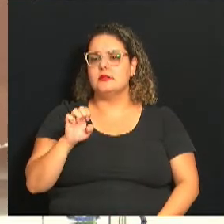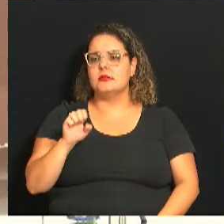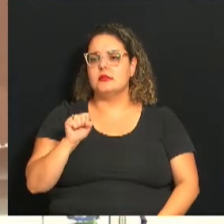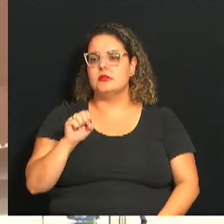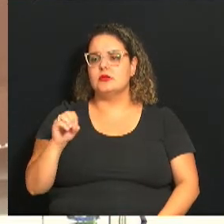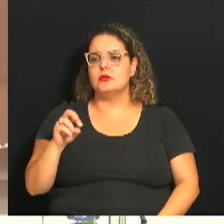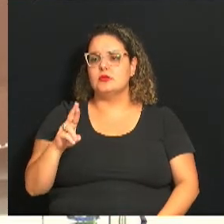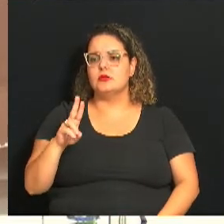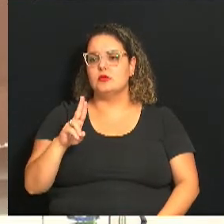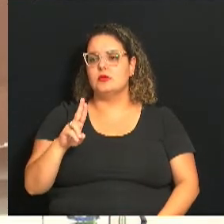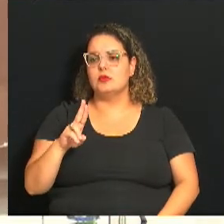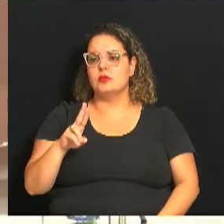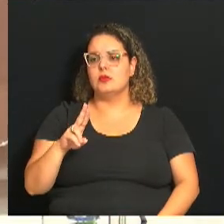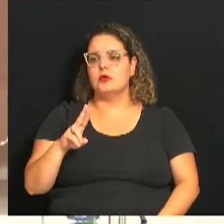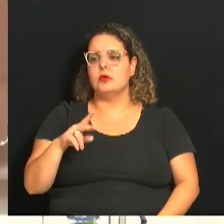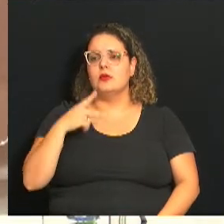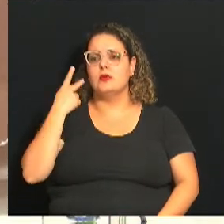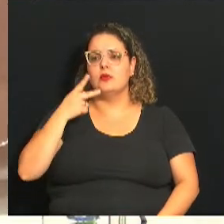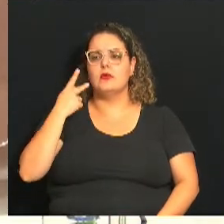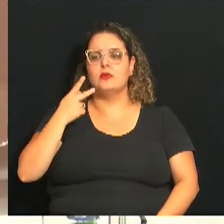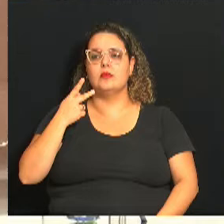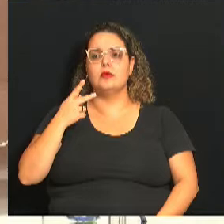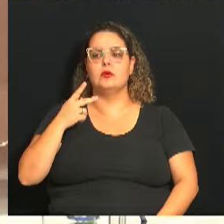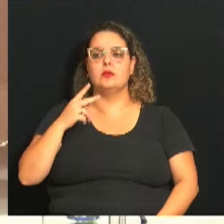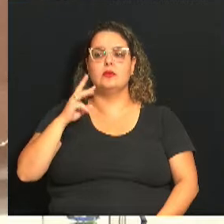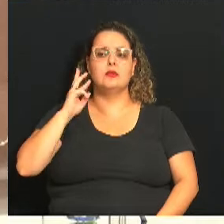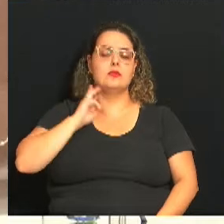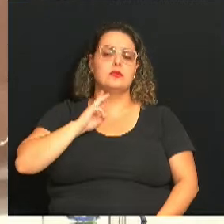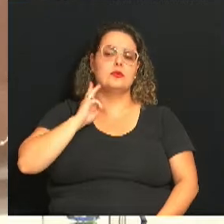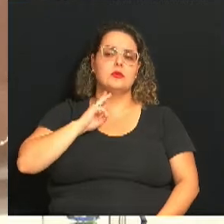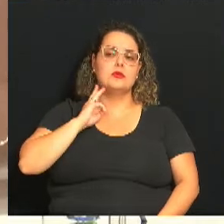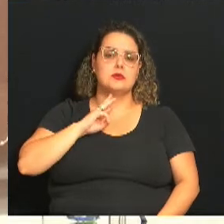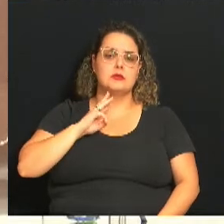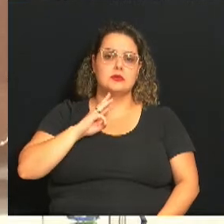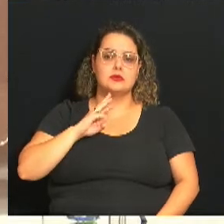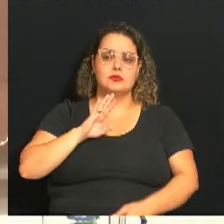O Cecílio, Marcelo Cecílio. Pode fazer.